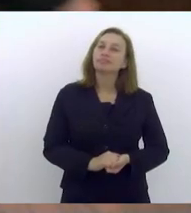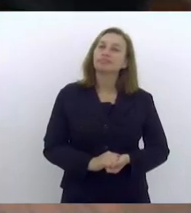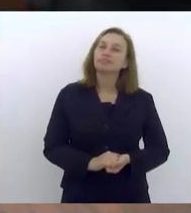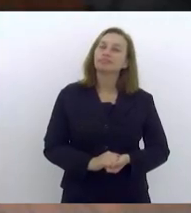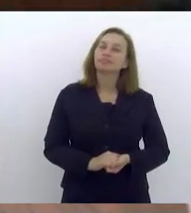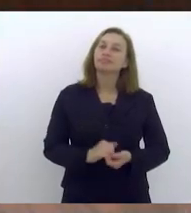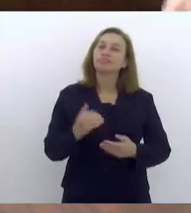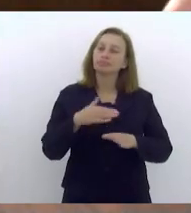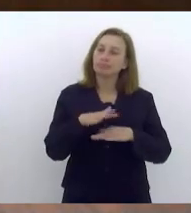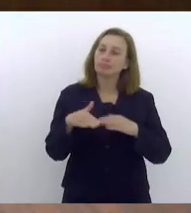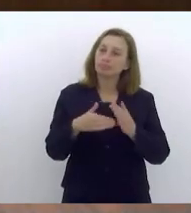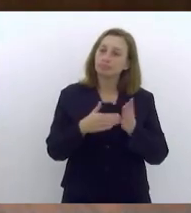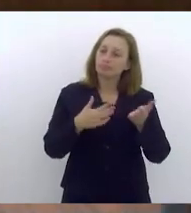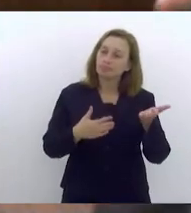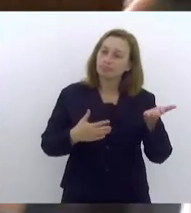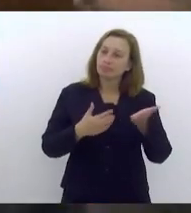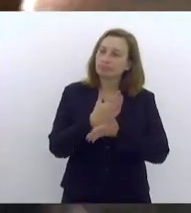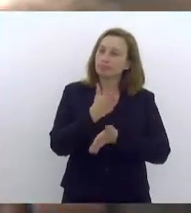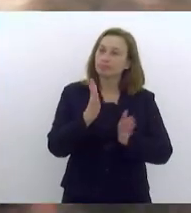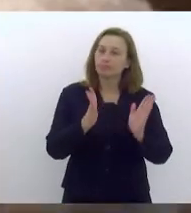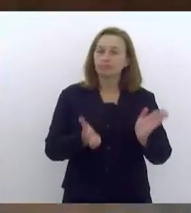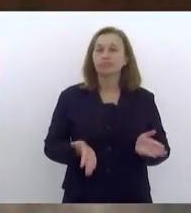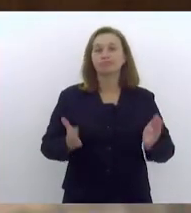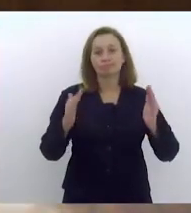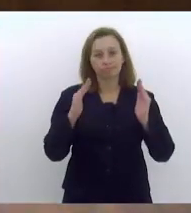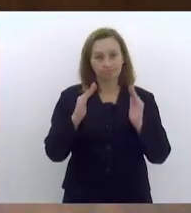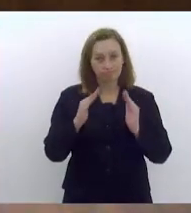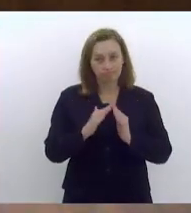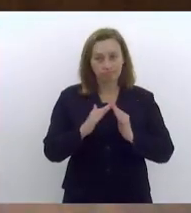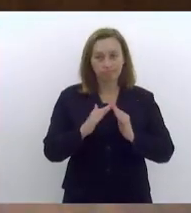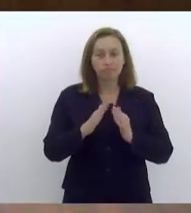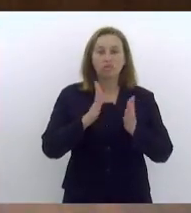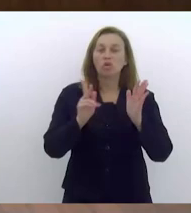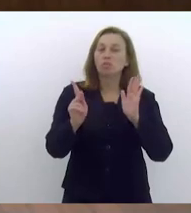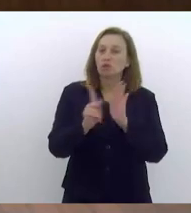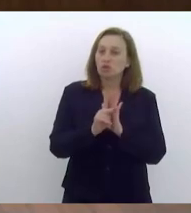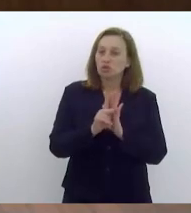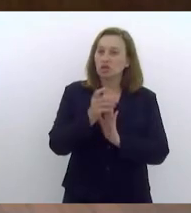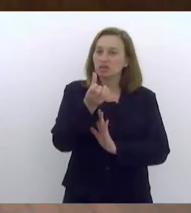unânime, aprovamos hoje aqui nessa casa o projeto